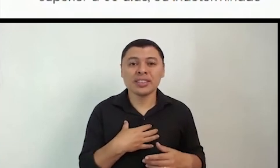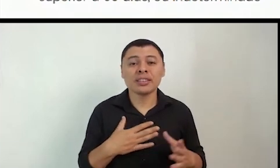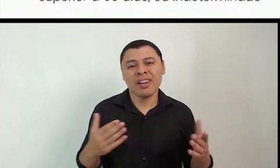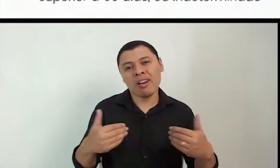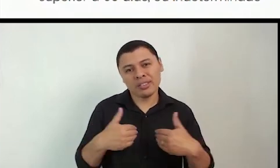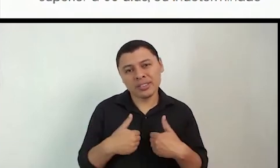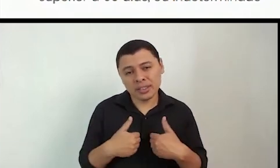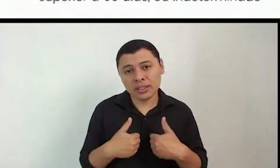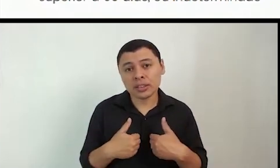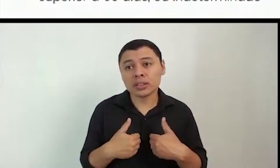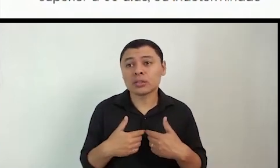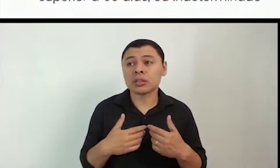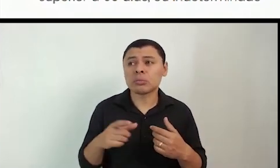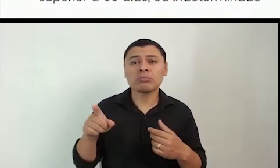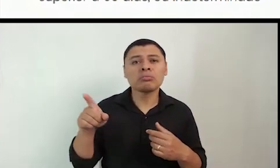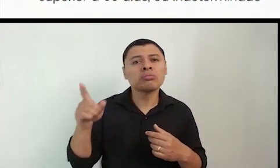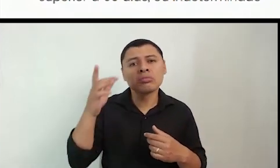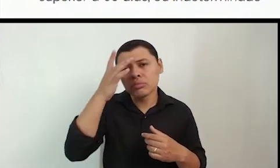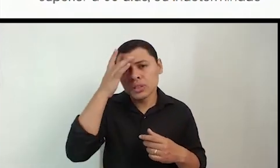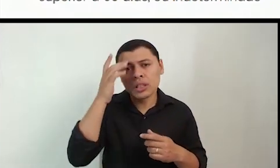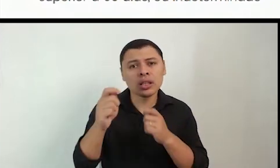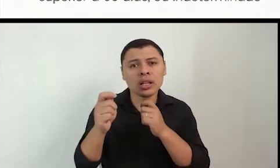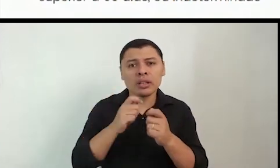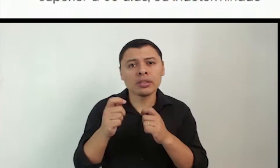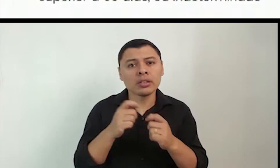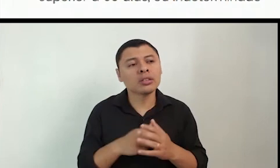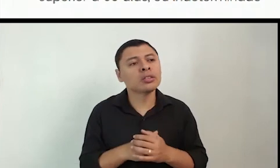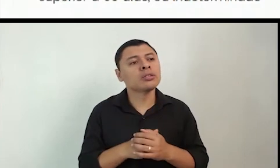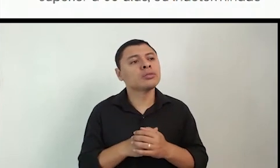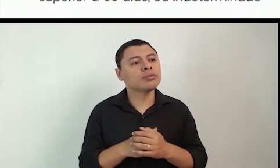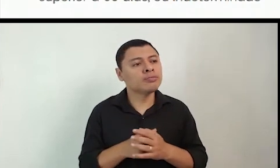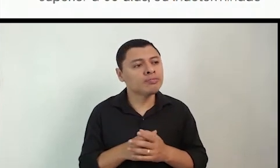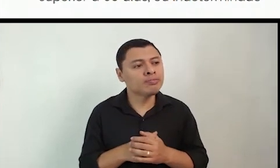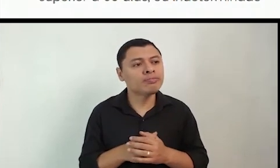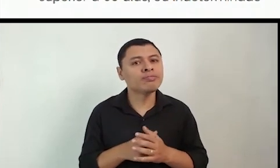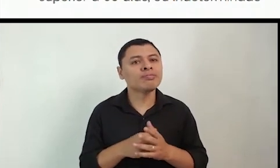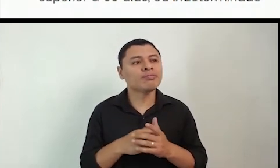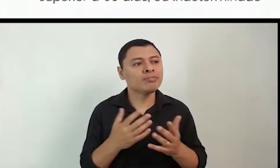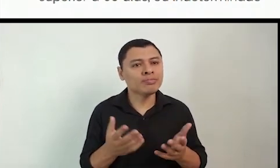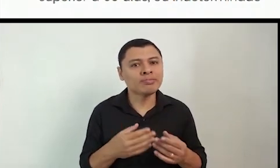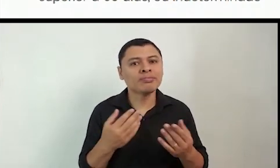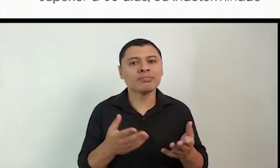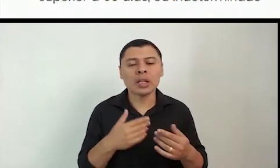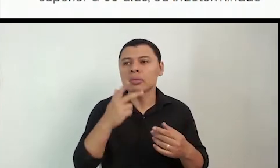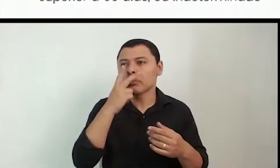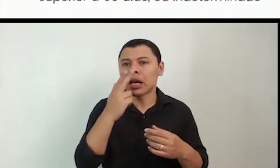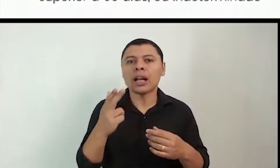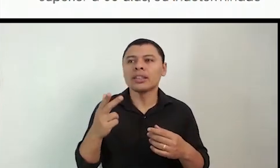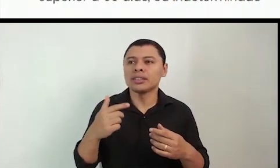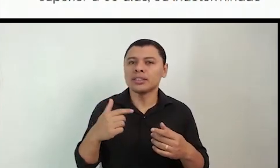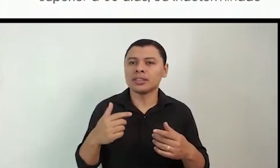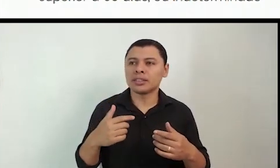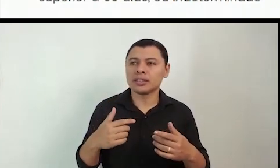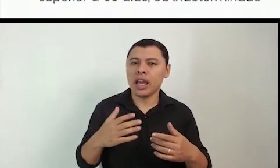E aí isso tudo não é atrativo, né? No momento de marketing pessoal ou venda pessoal, como a gente diz